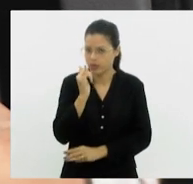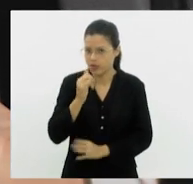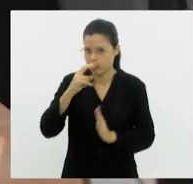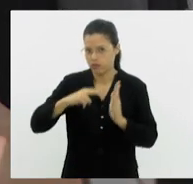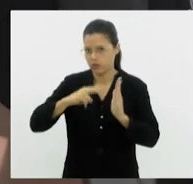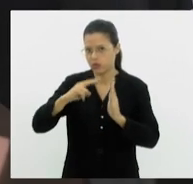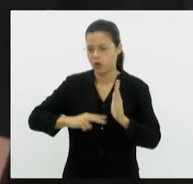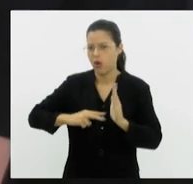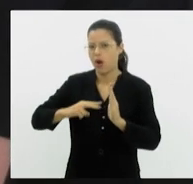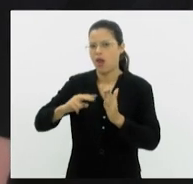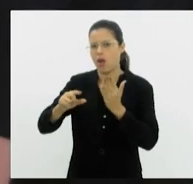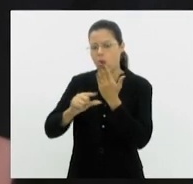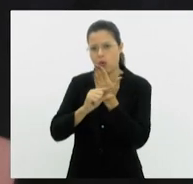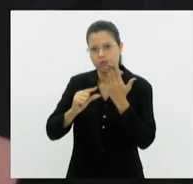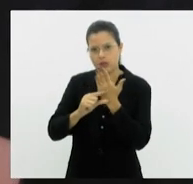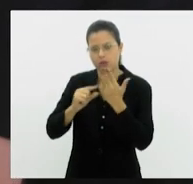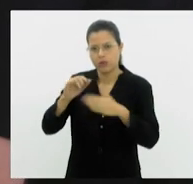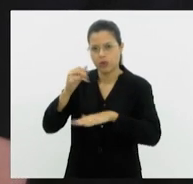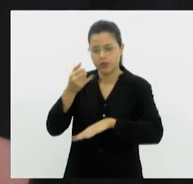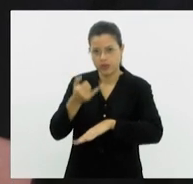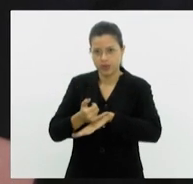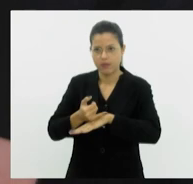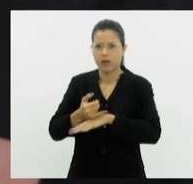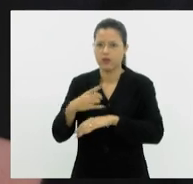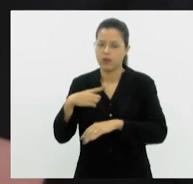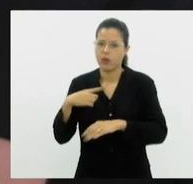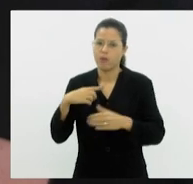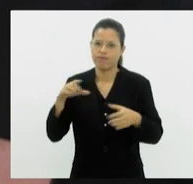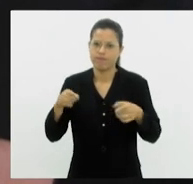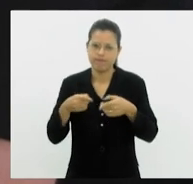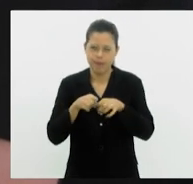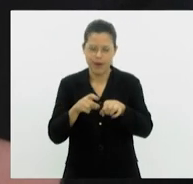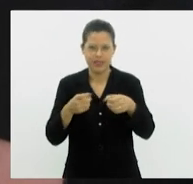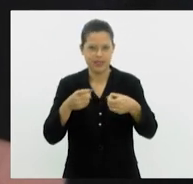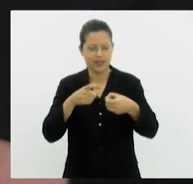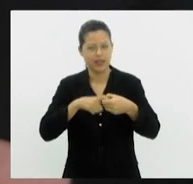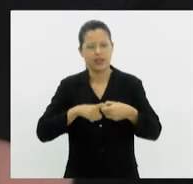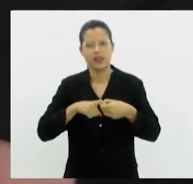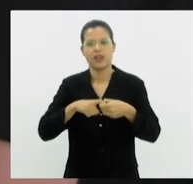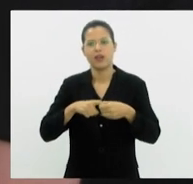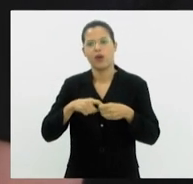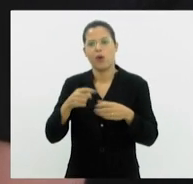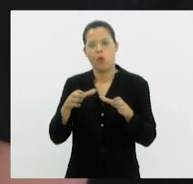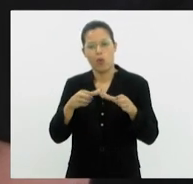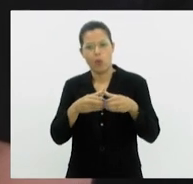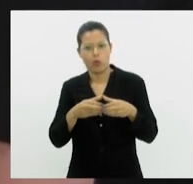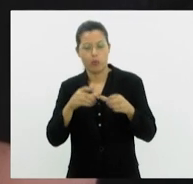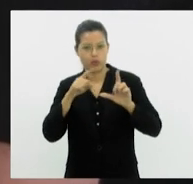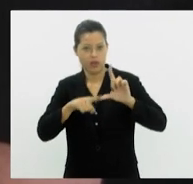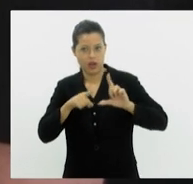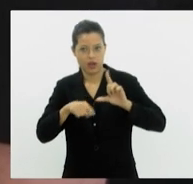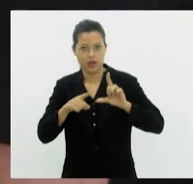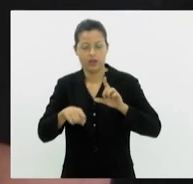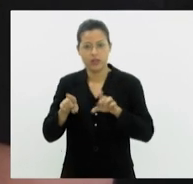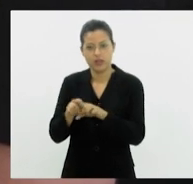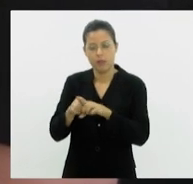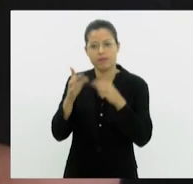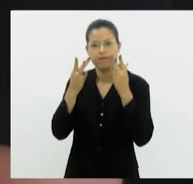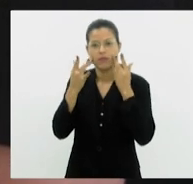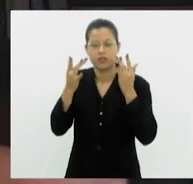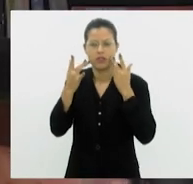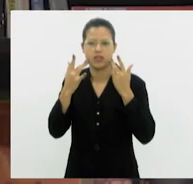Volta Redonda, ação em parceria com a Academia Volta Redondense de Letras e uma encenação teatral para contar a história de